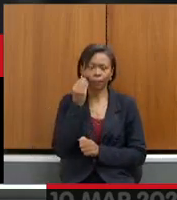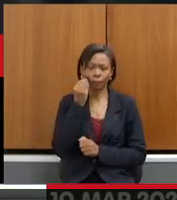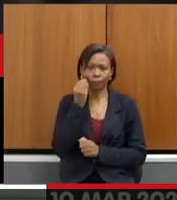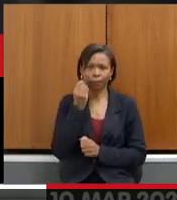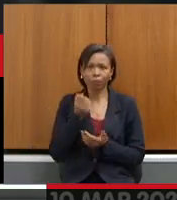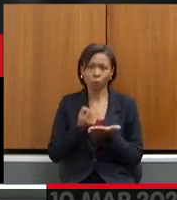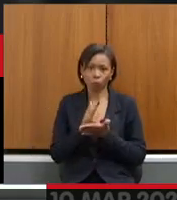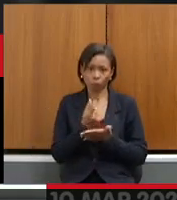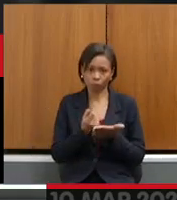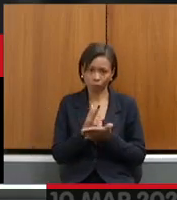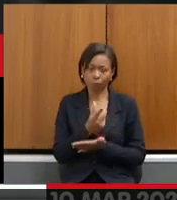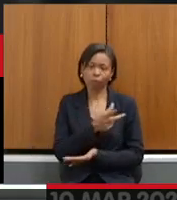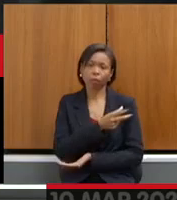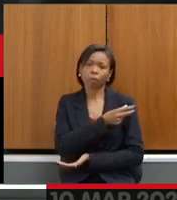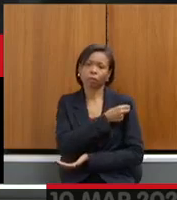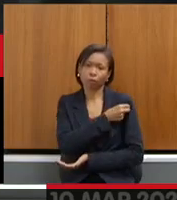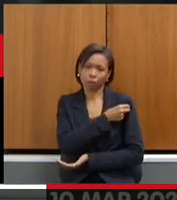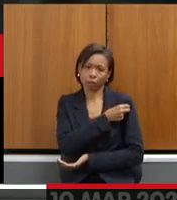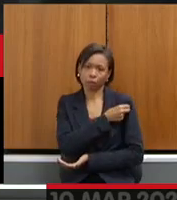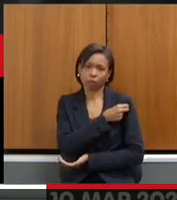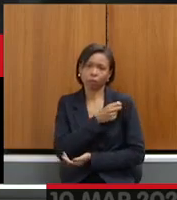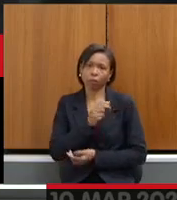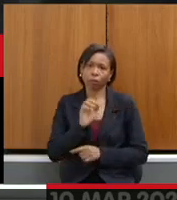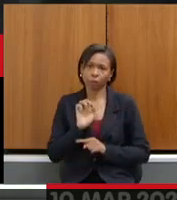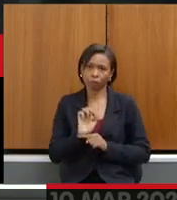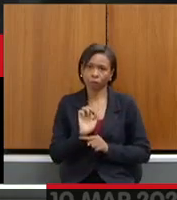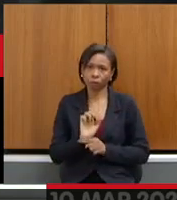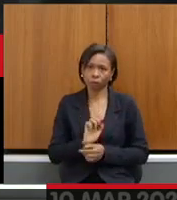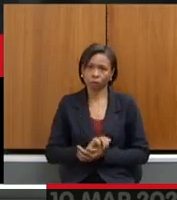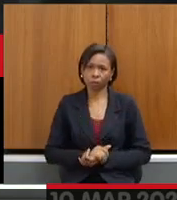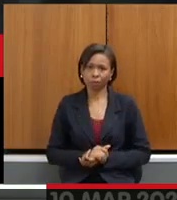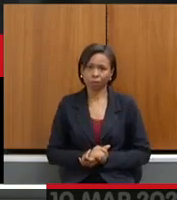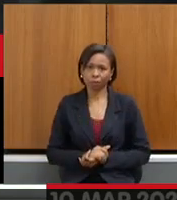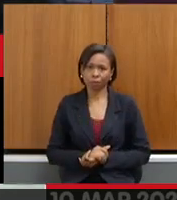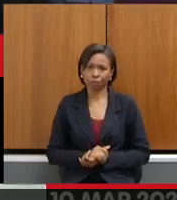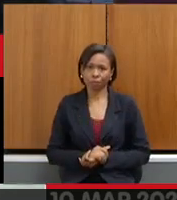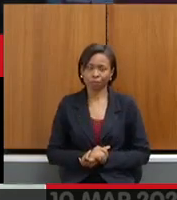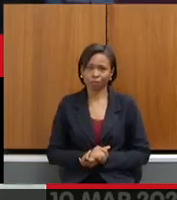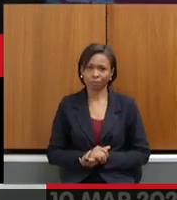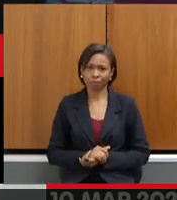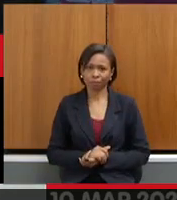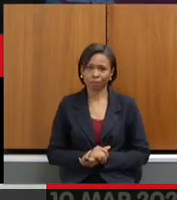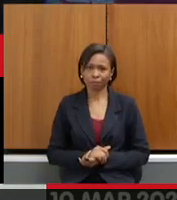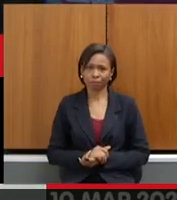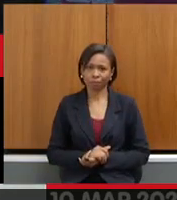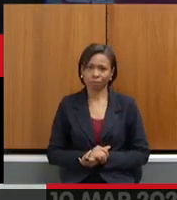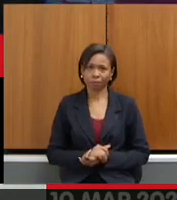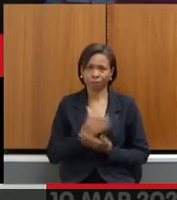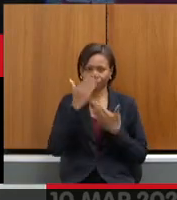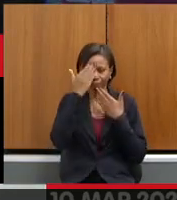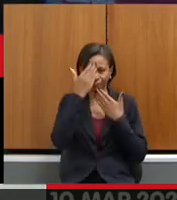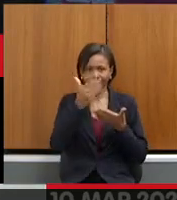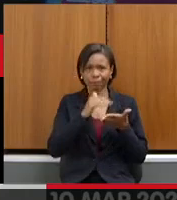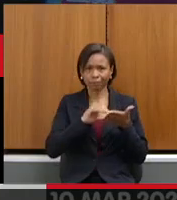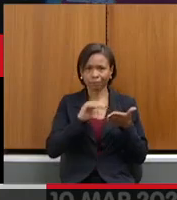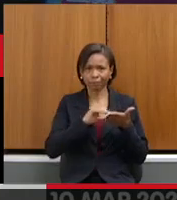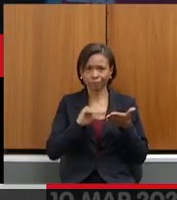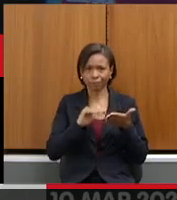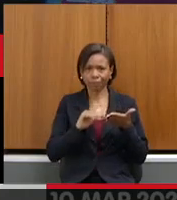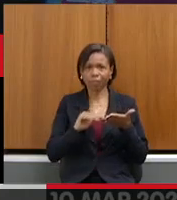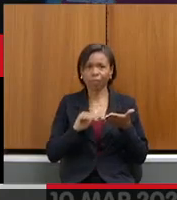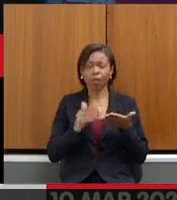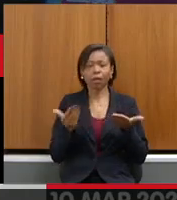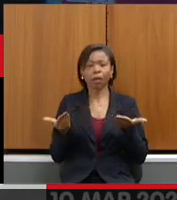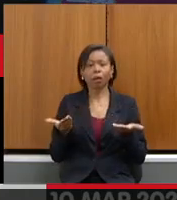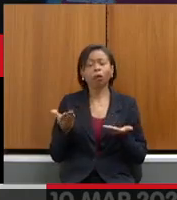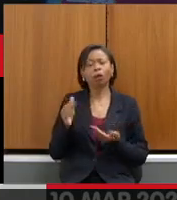aquisição de vacinas pelo Estado basicamente aí ó e obrigado secretário opcional